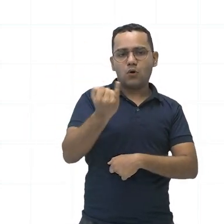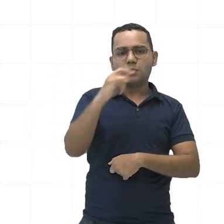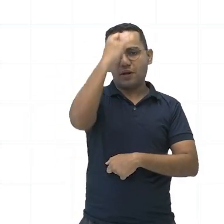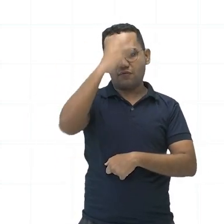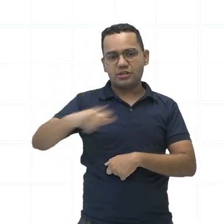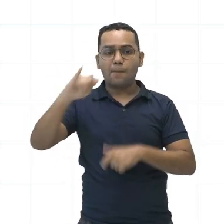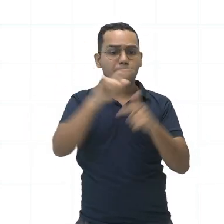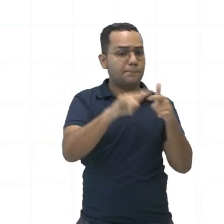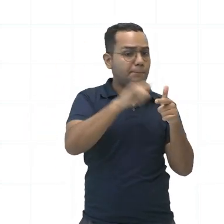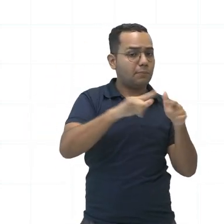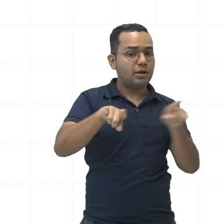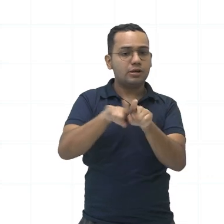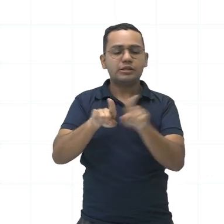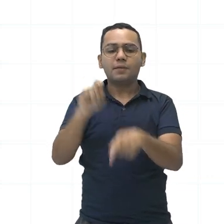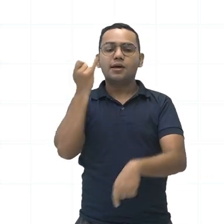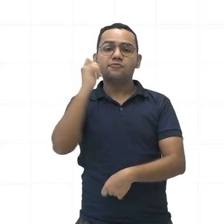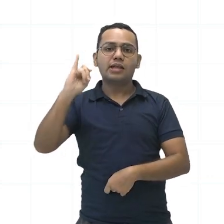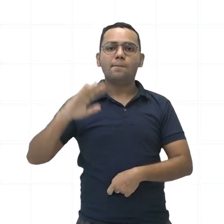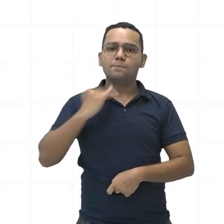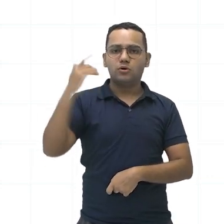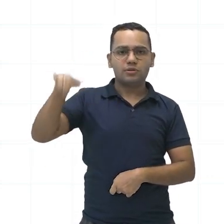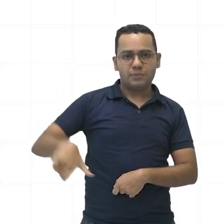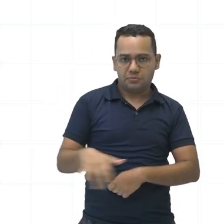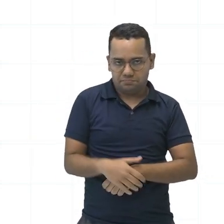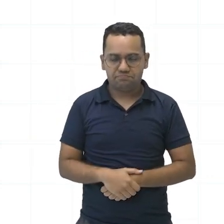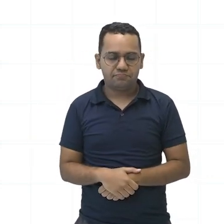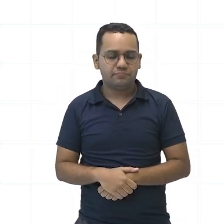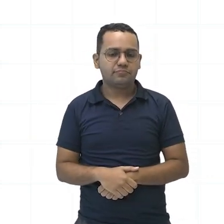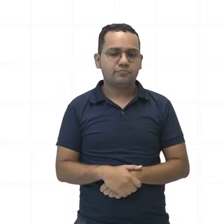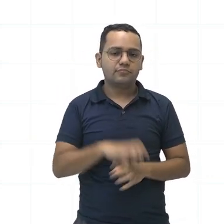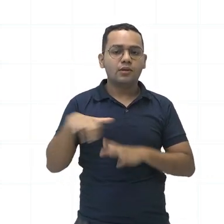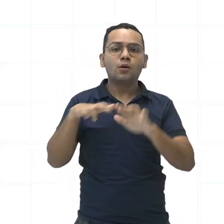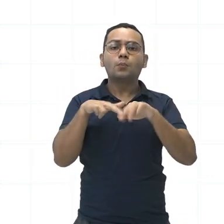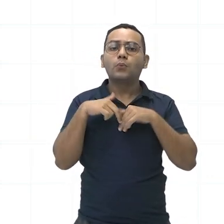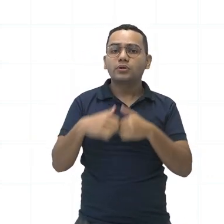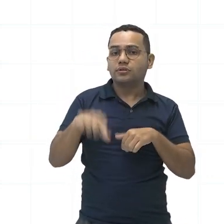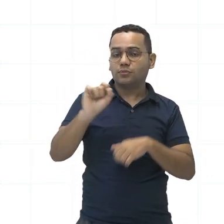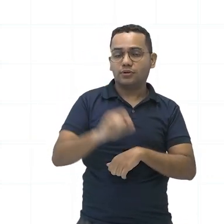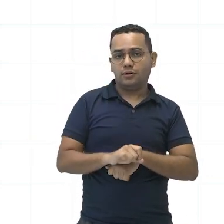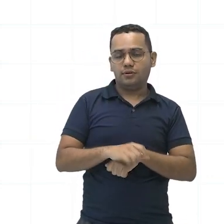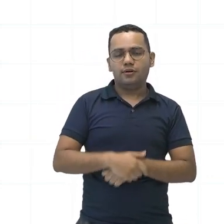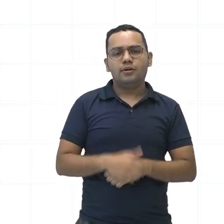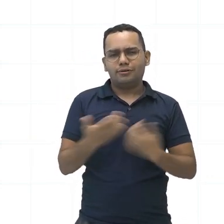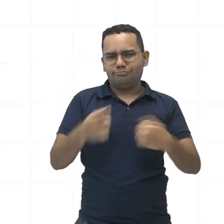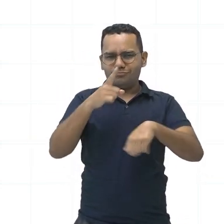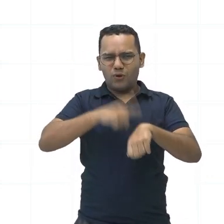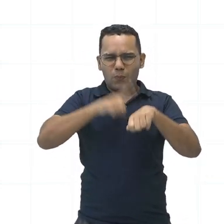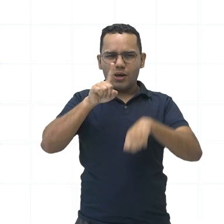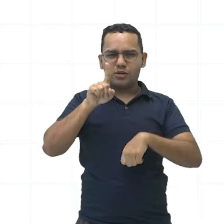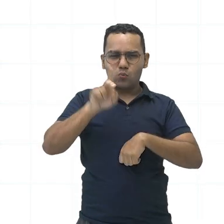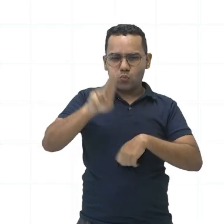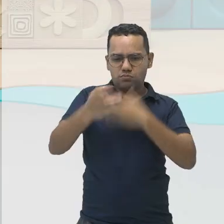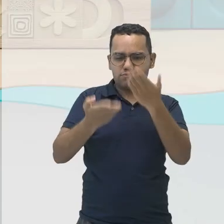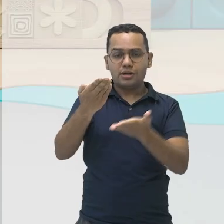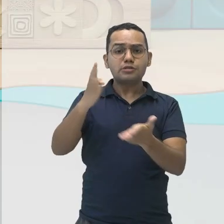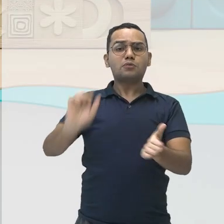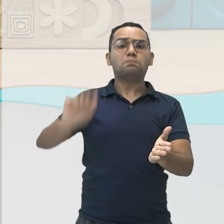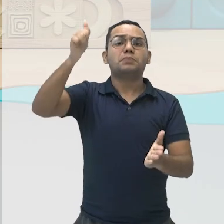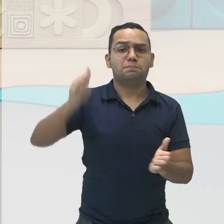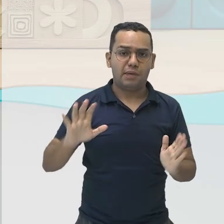primeiros socorros são justamente essas primeiras ações que são tomadas ali quando acontece uma situação de